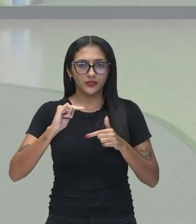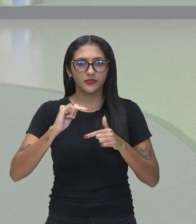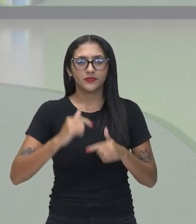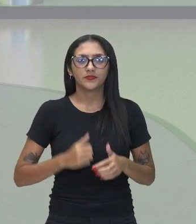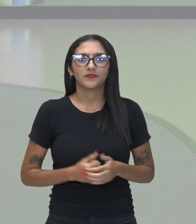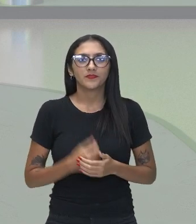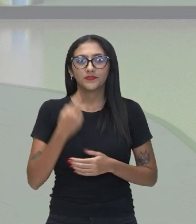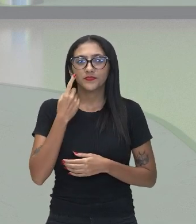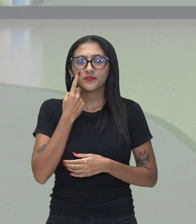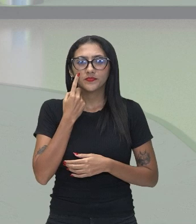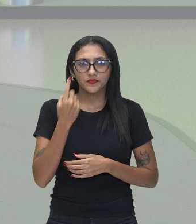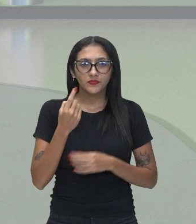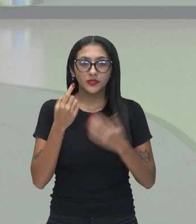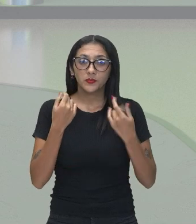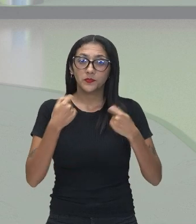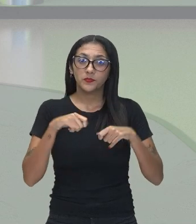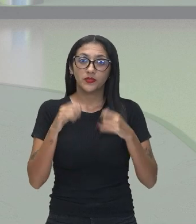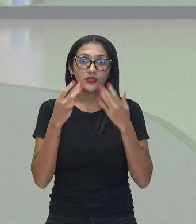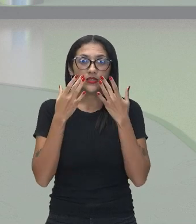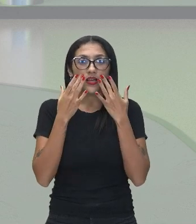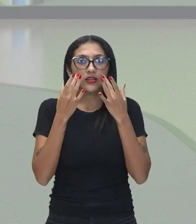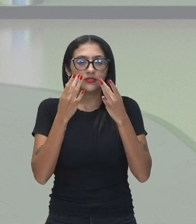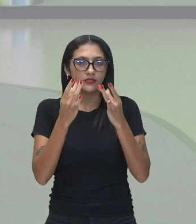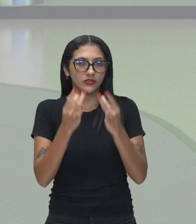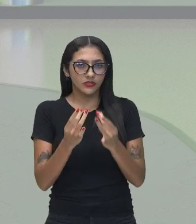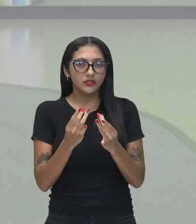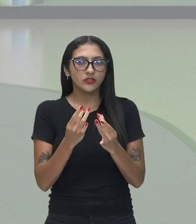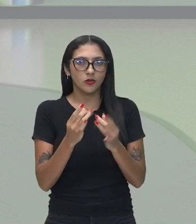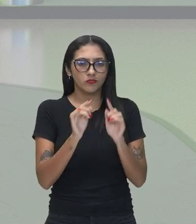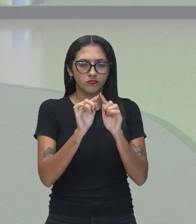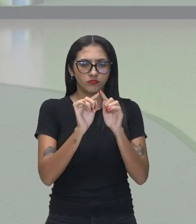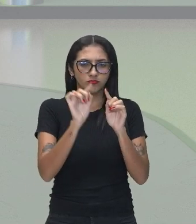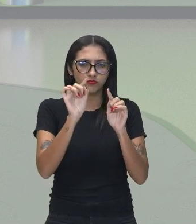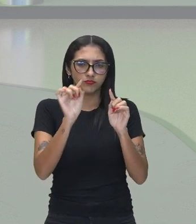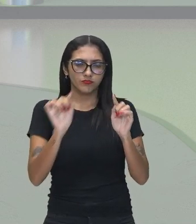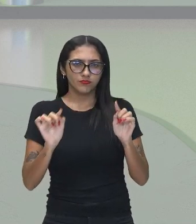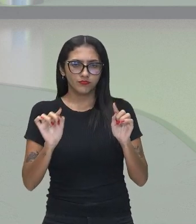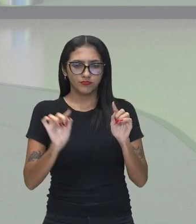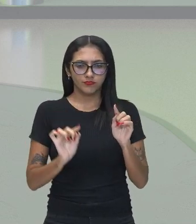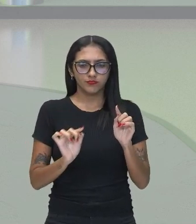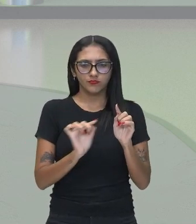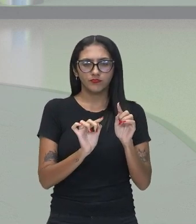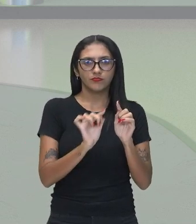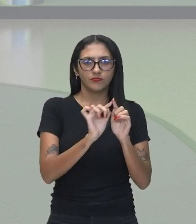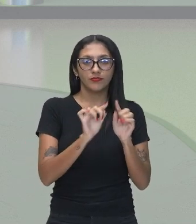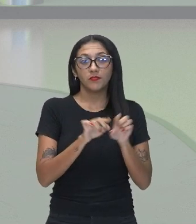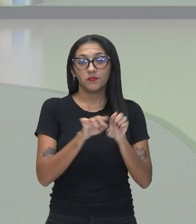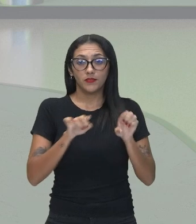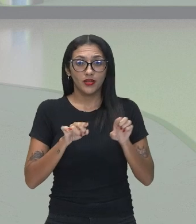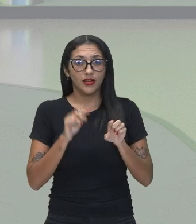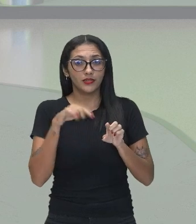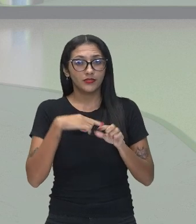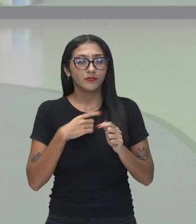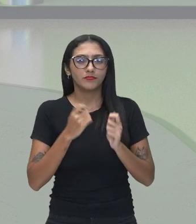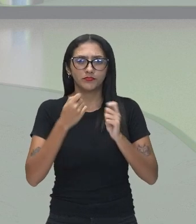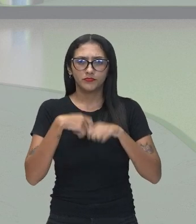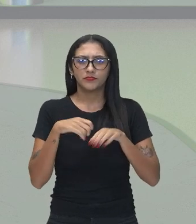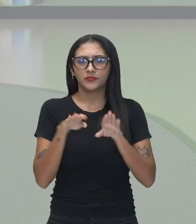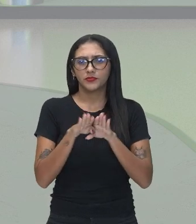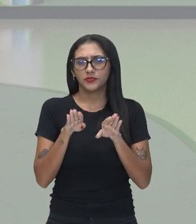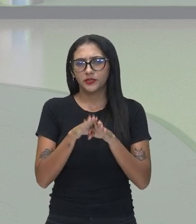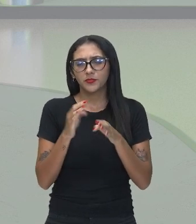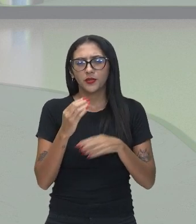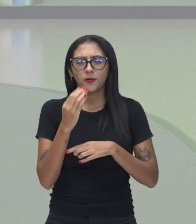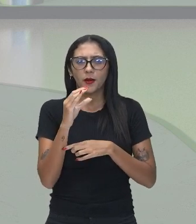vai aqui, são cadeias em formas de linha, mas podem aparecer também os carbonos,